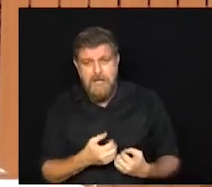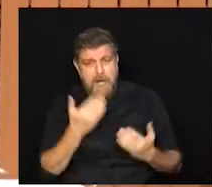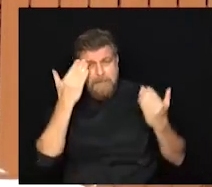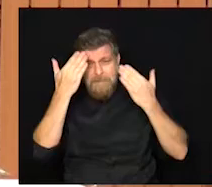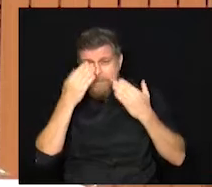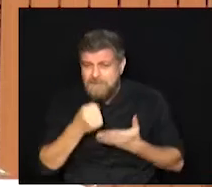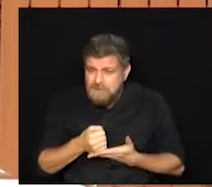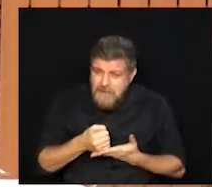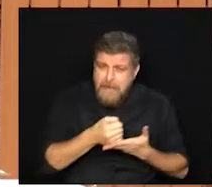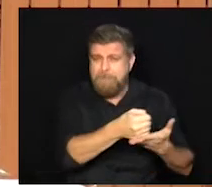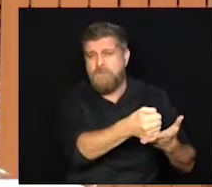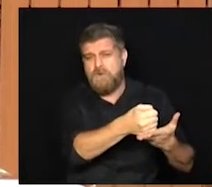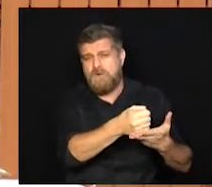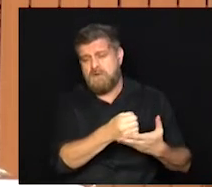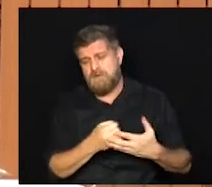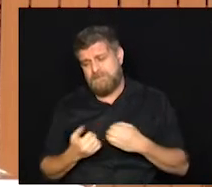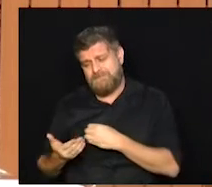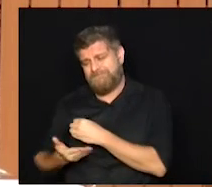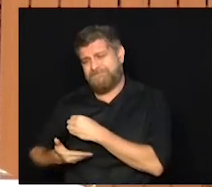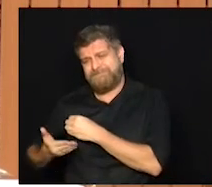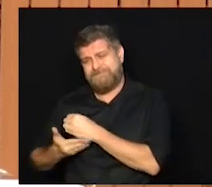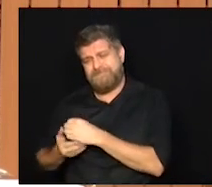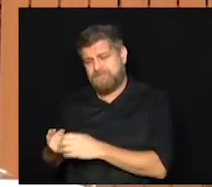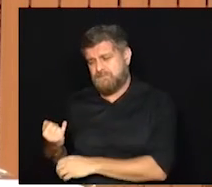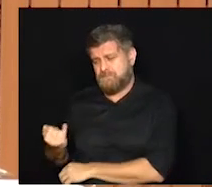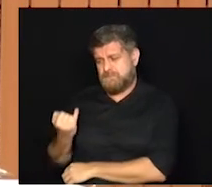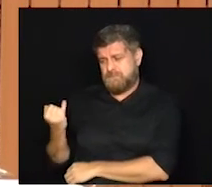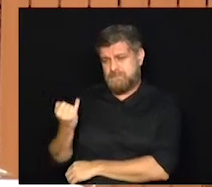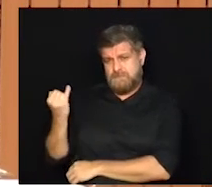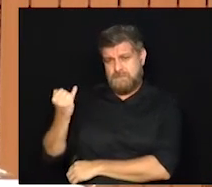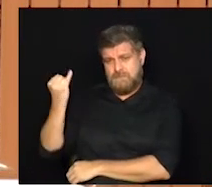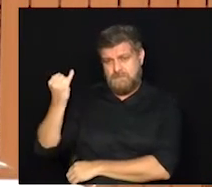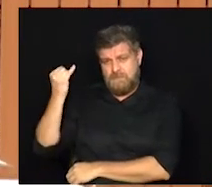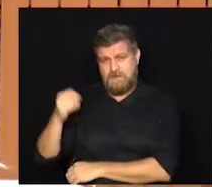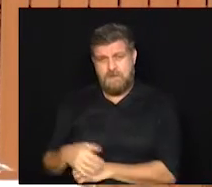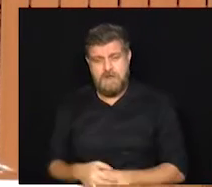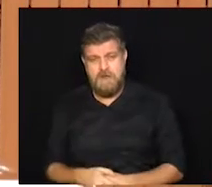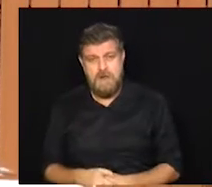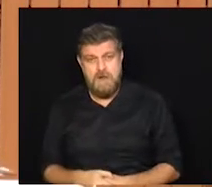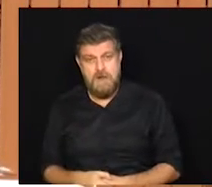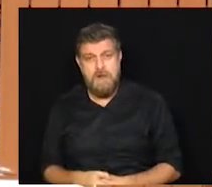E de suma importância isso aí, sabe? Para que realmente...